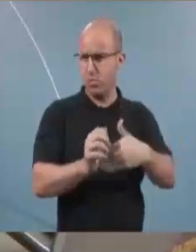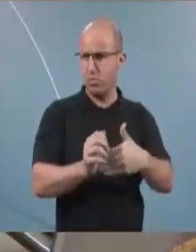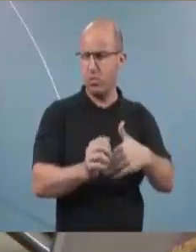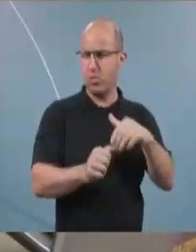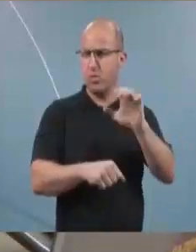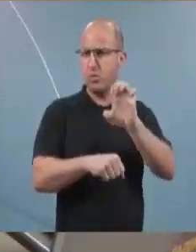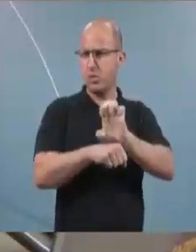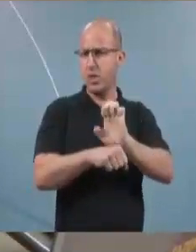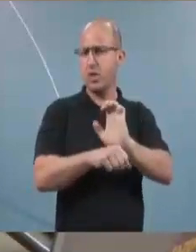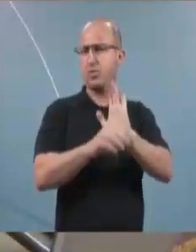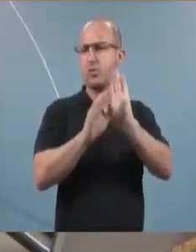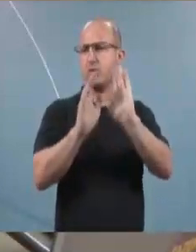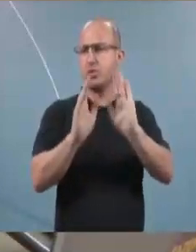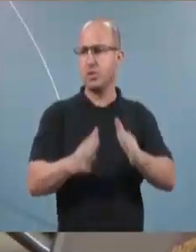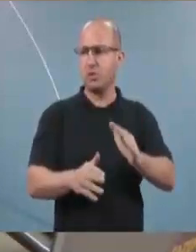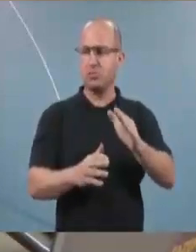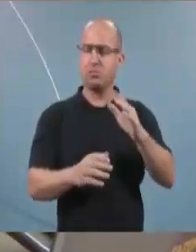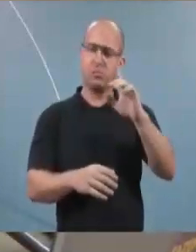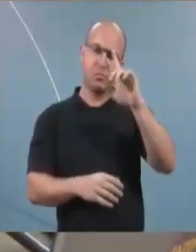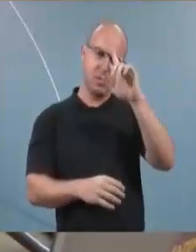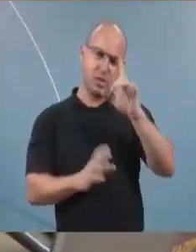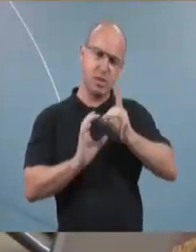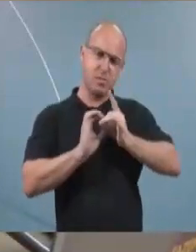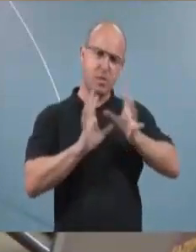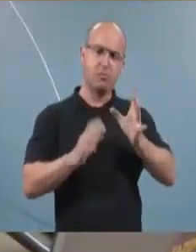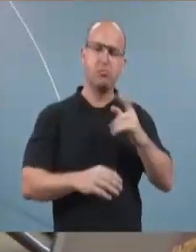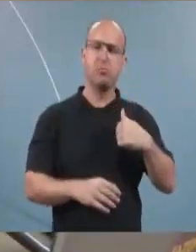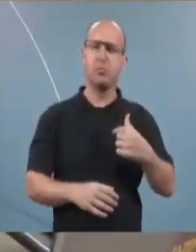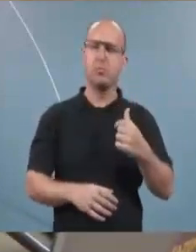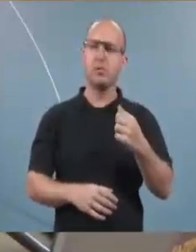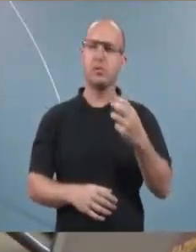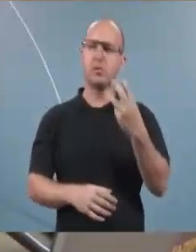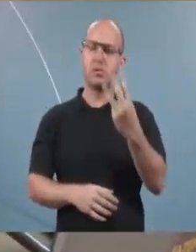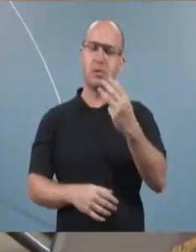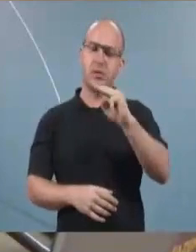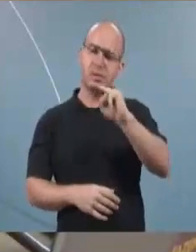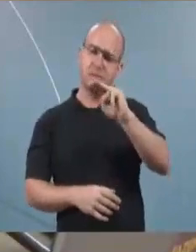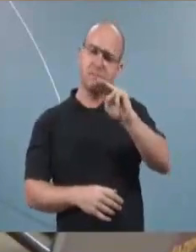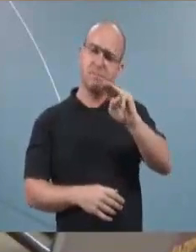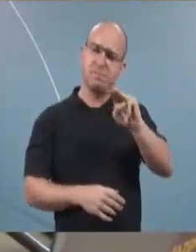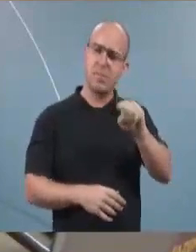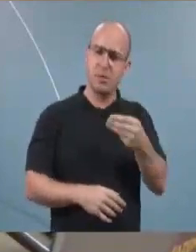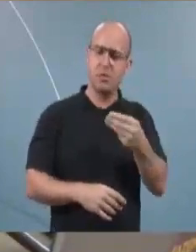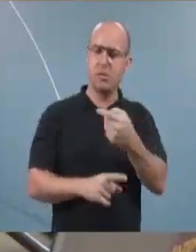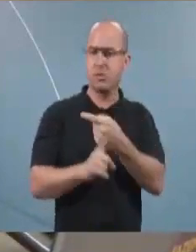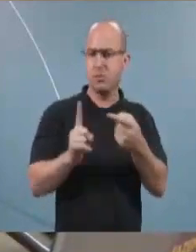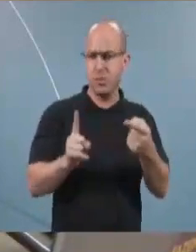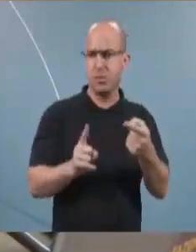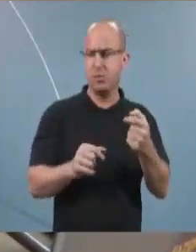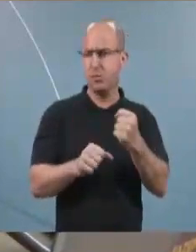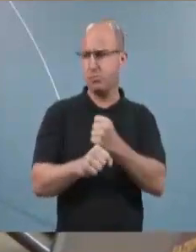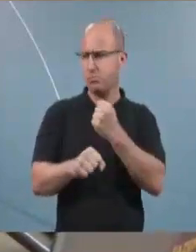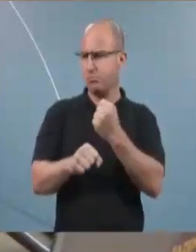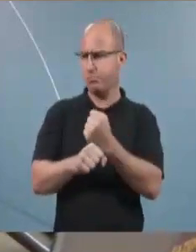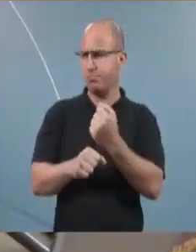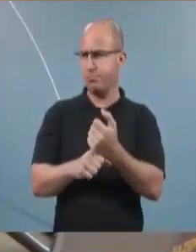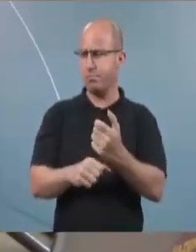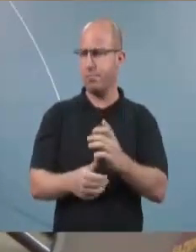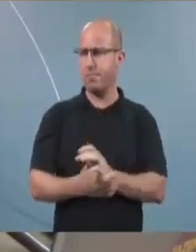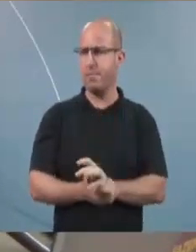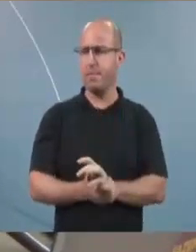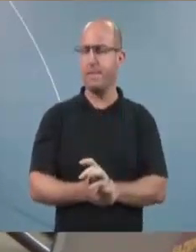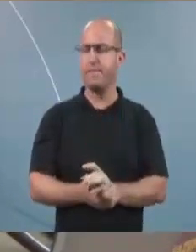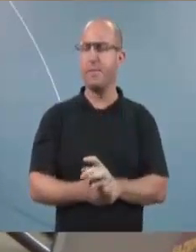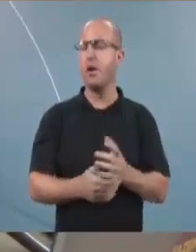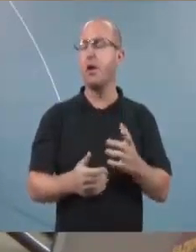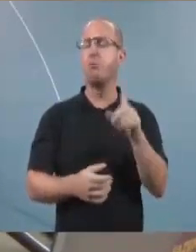estado já deu ordem de serviços para mais de 3 milhões dessas obras Deputado isuda a